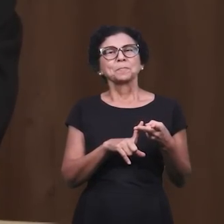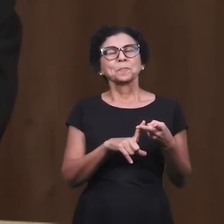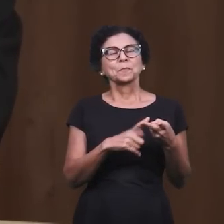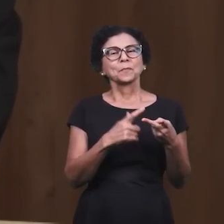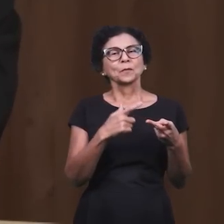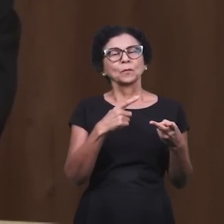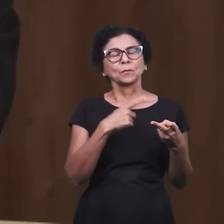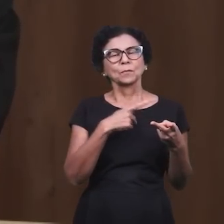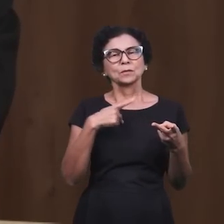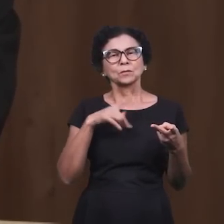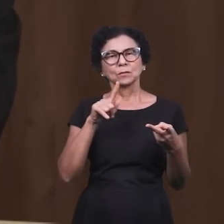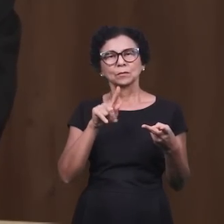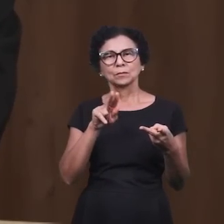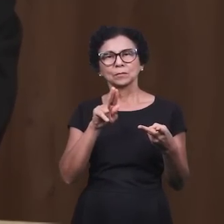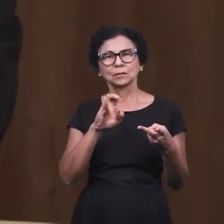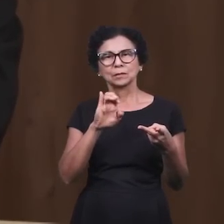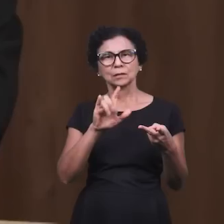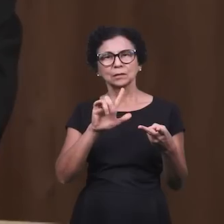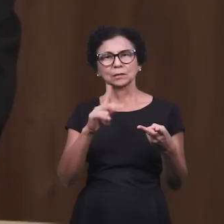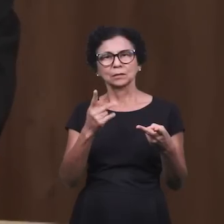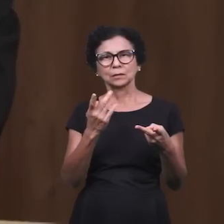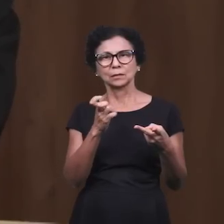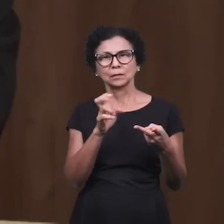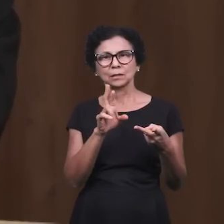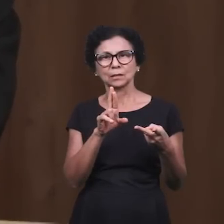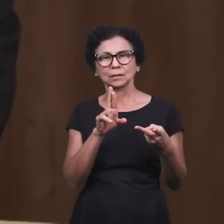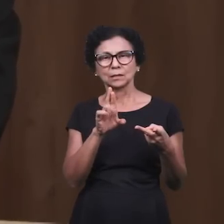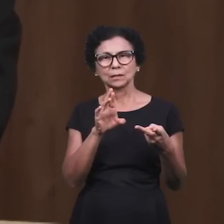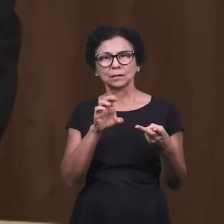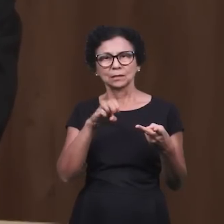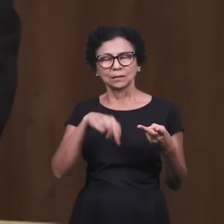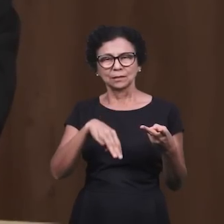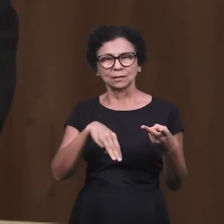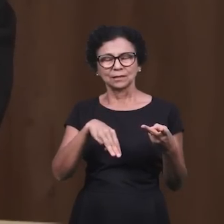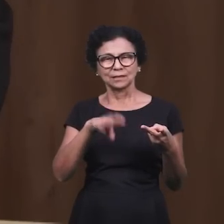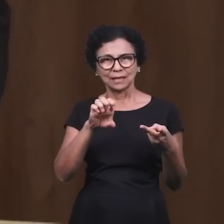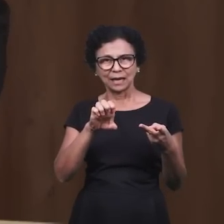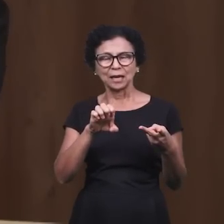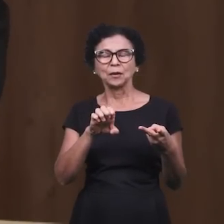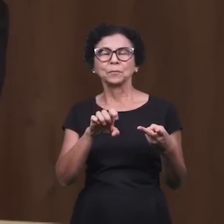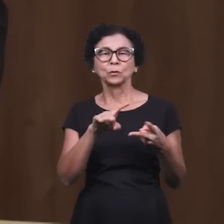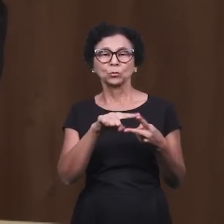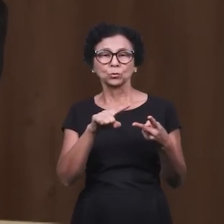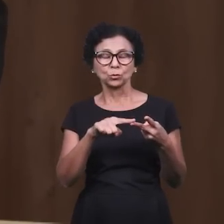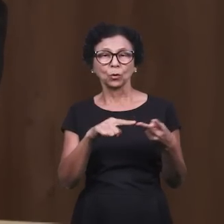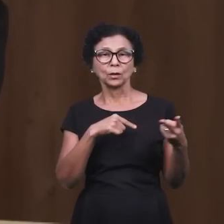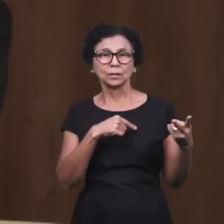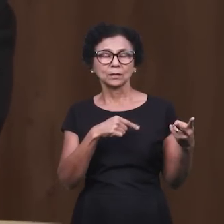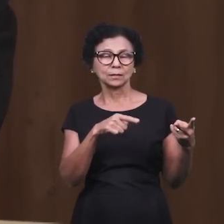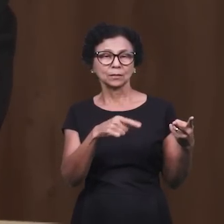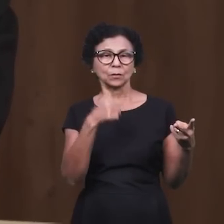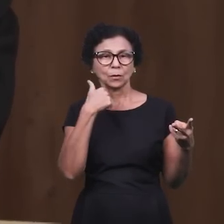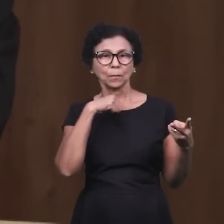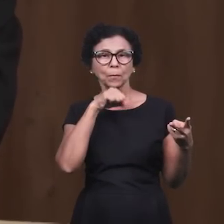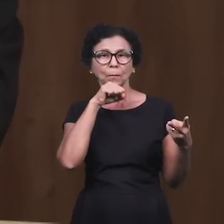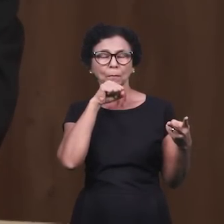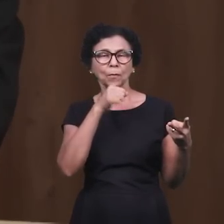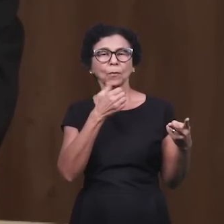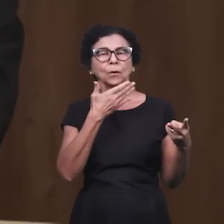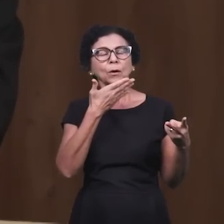pastores. Nasceram e cresceram em lares de um pastor, né, o pastor Moreno, o pastor Carlos